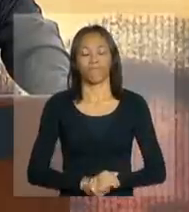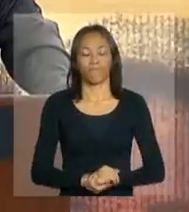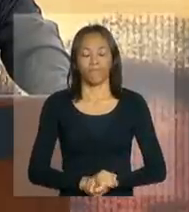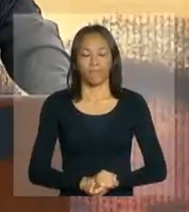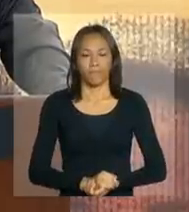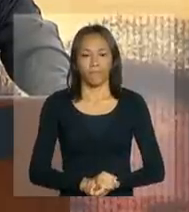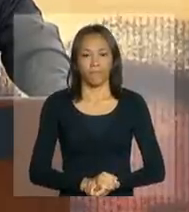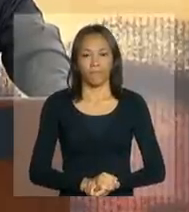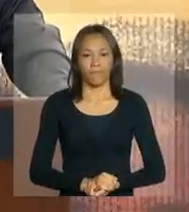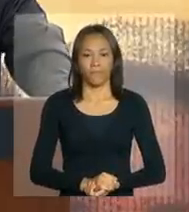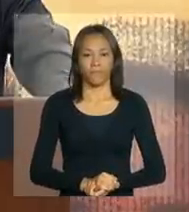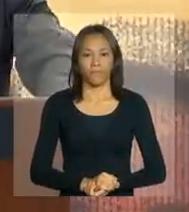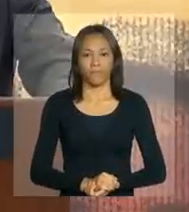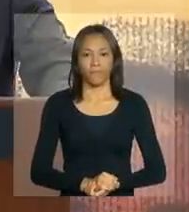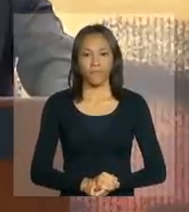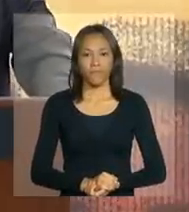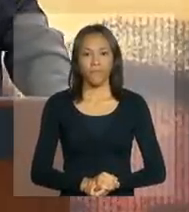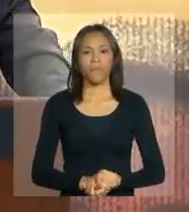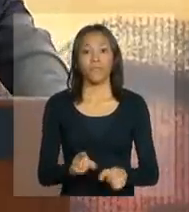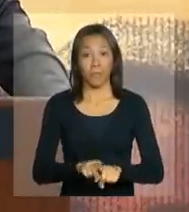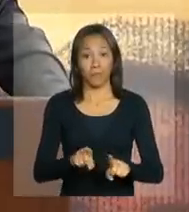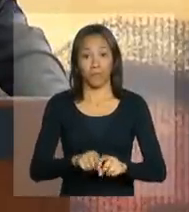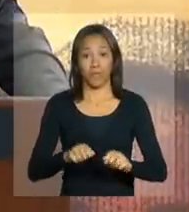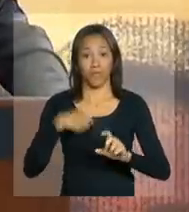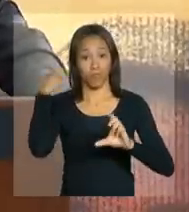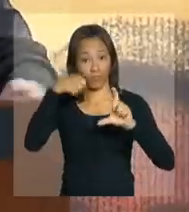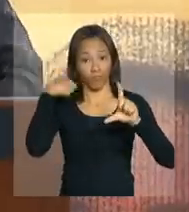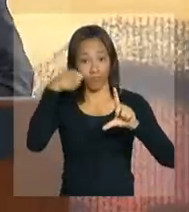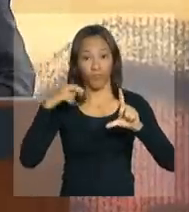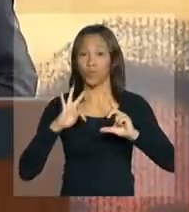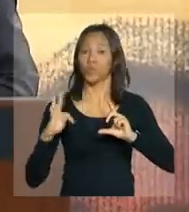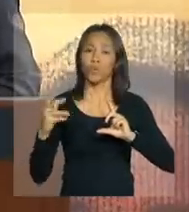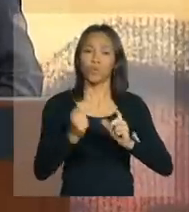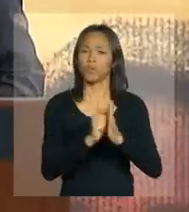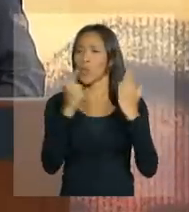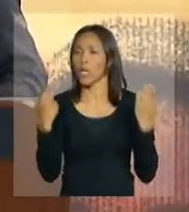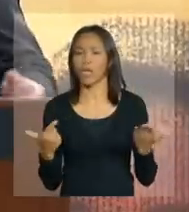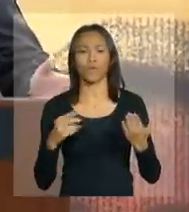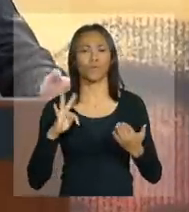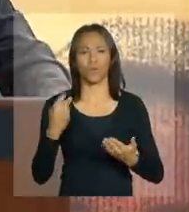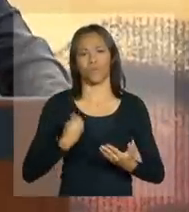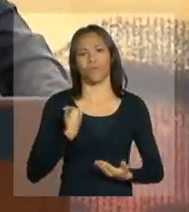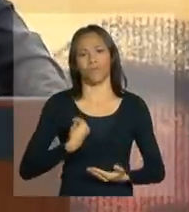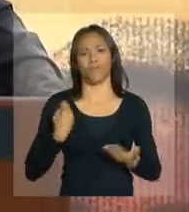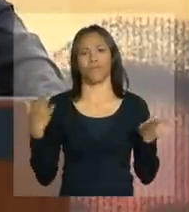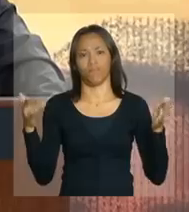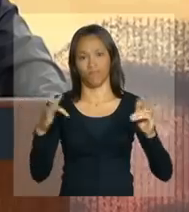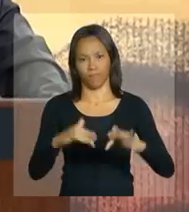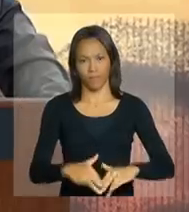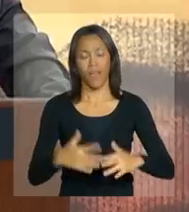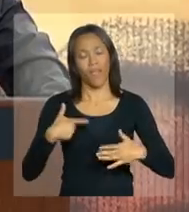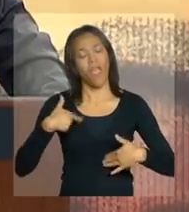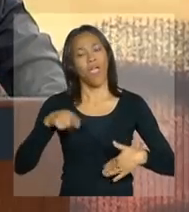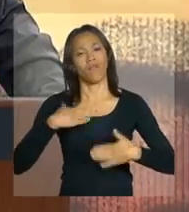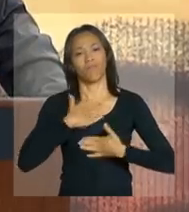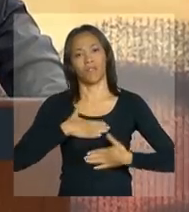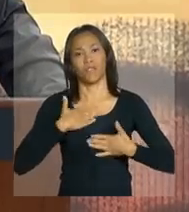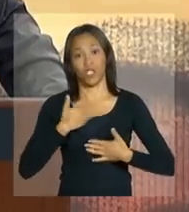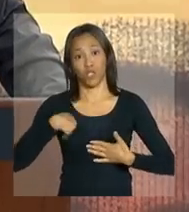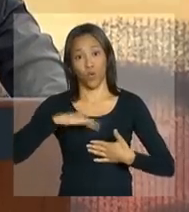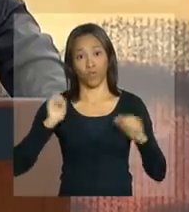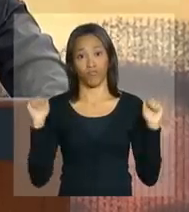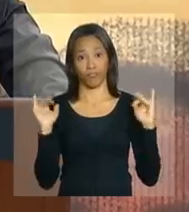senadoras a imprensa aqui presente enfim todos senhores e senhoras aquies é com muita satisfação que nós